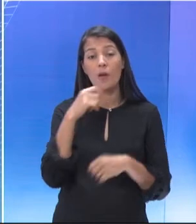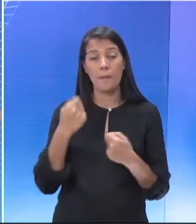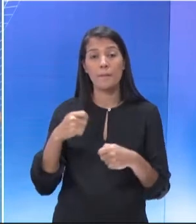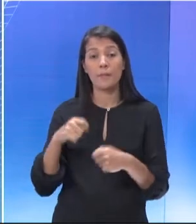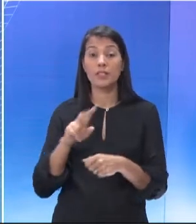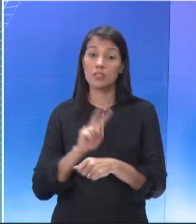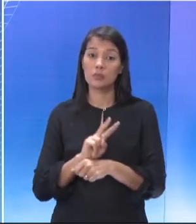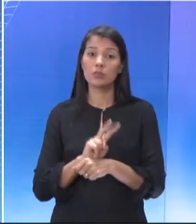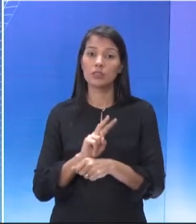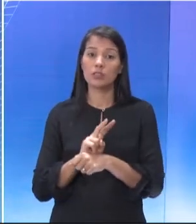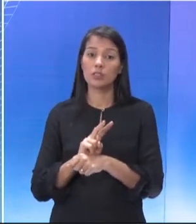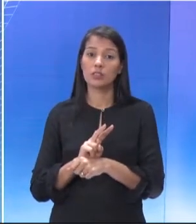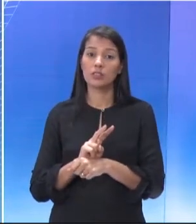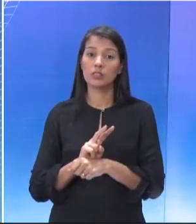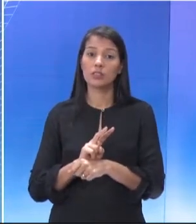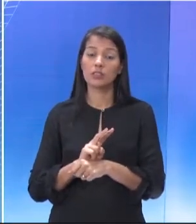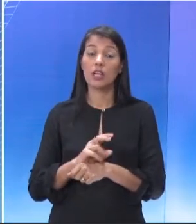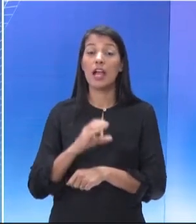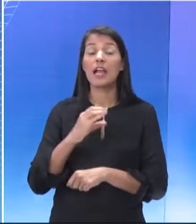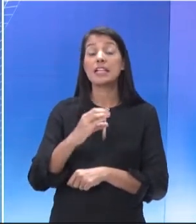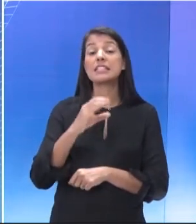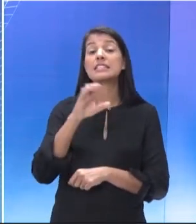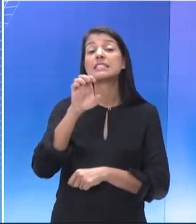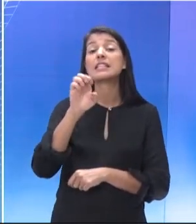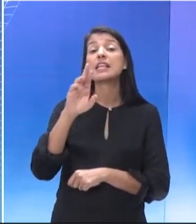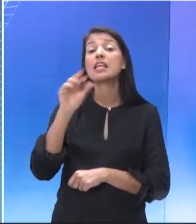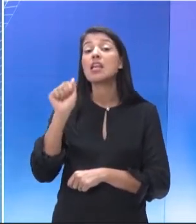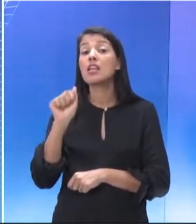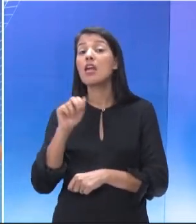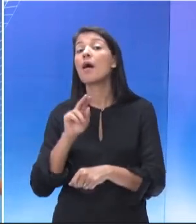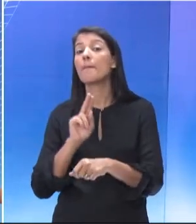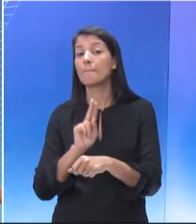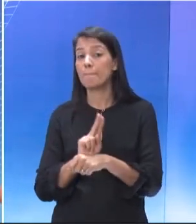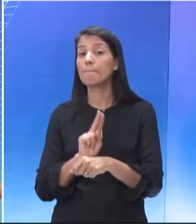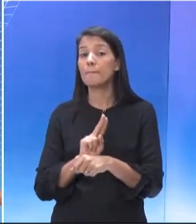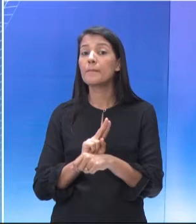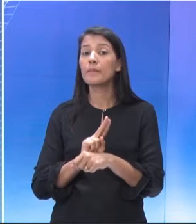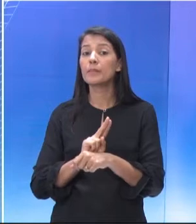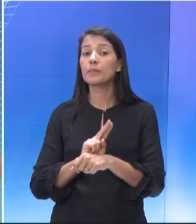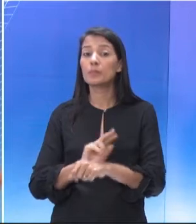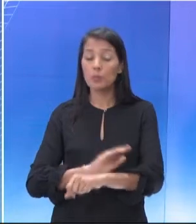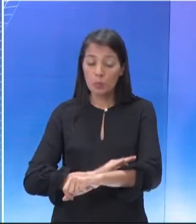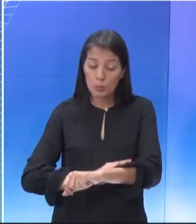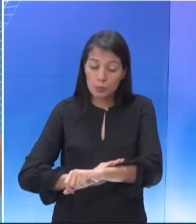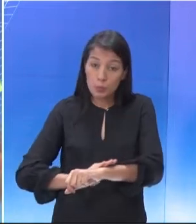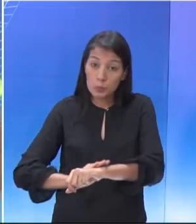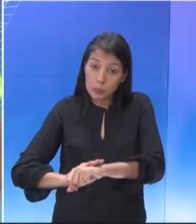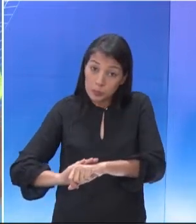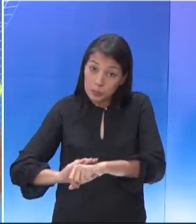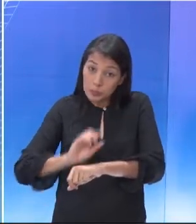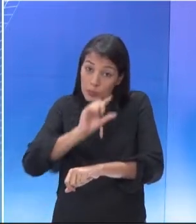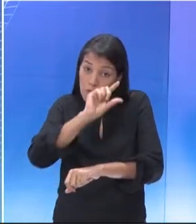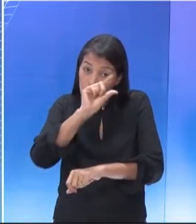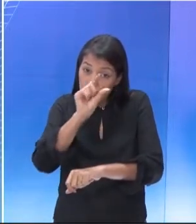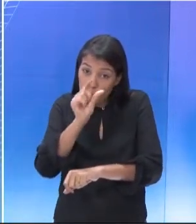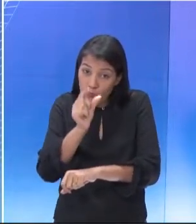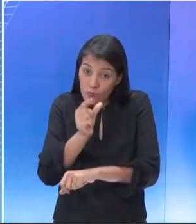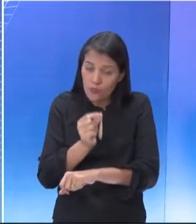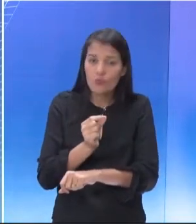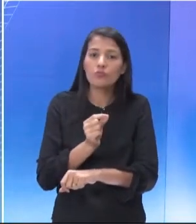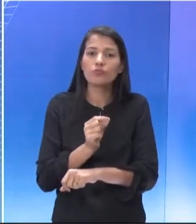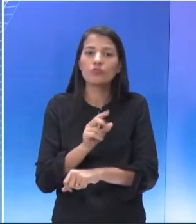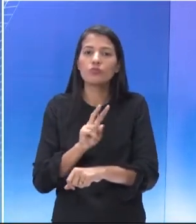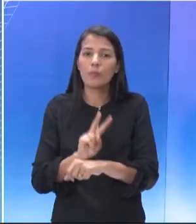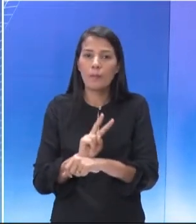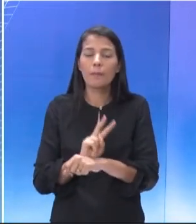planta? Quem? Os cerídeos, as ceras. E elas também atuam, as ceras, elas atuam também não